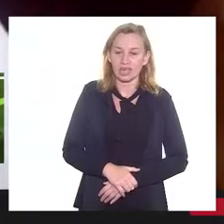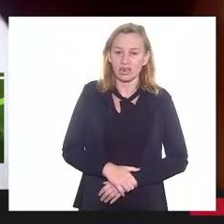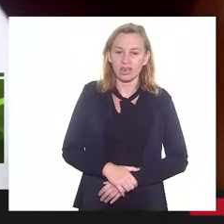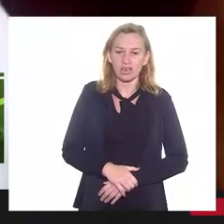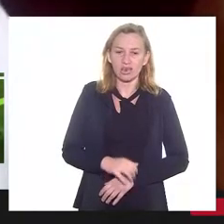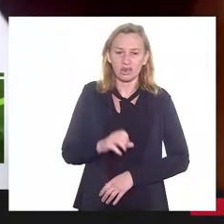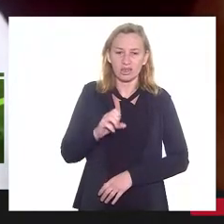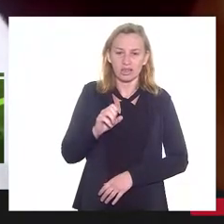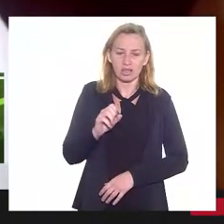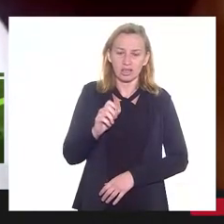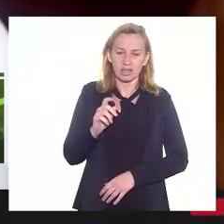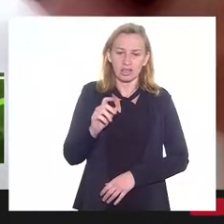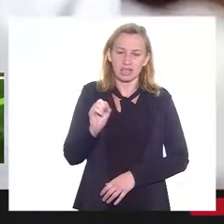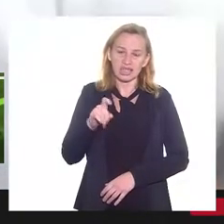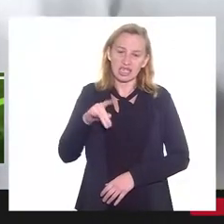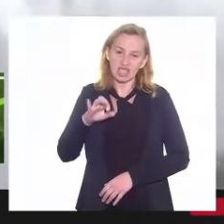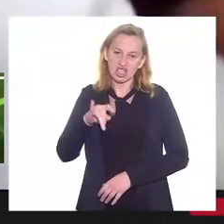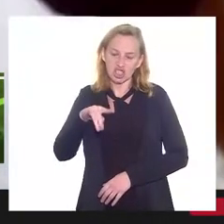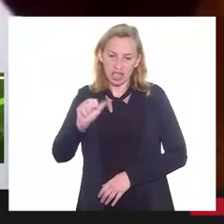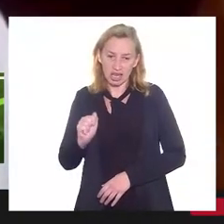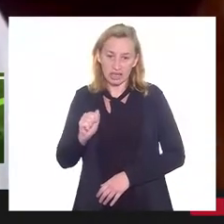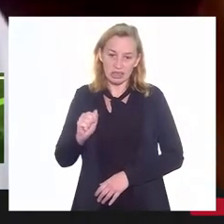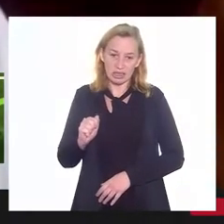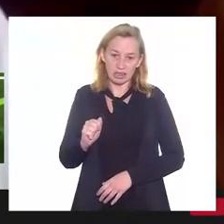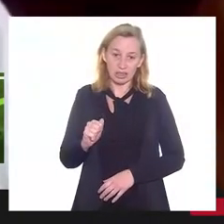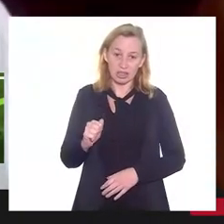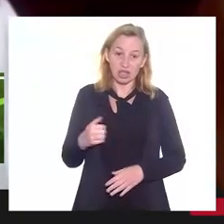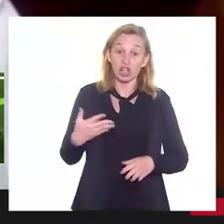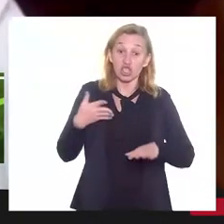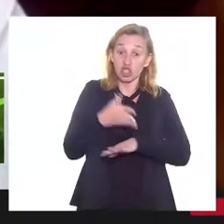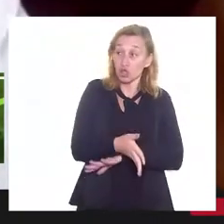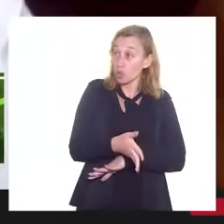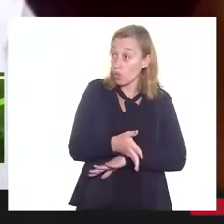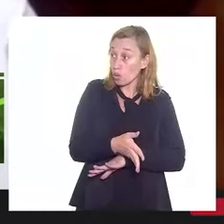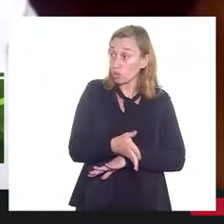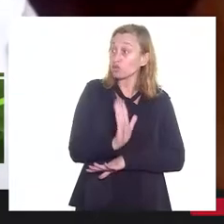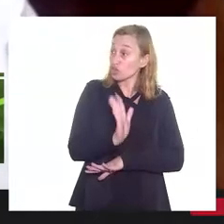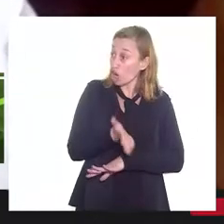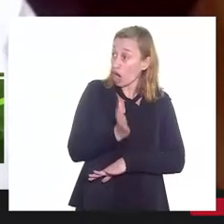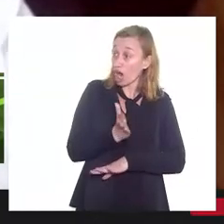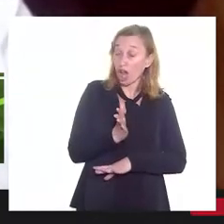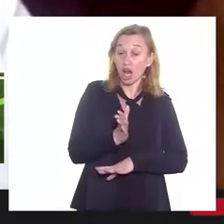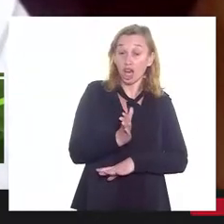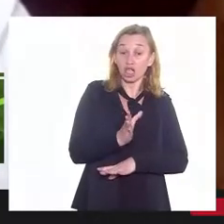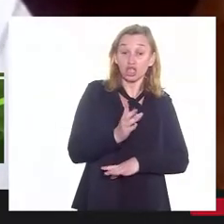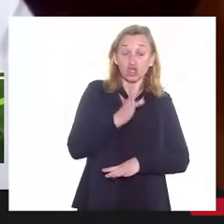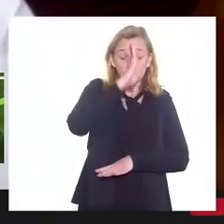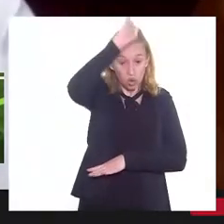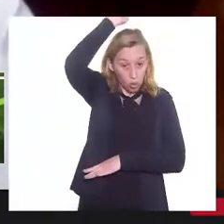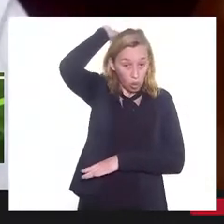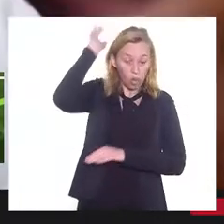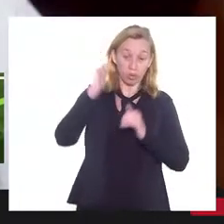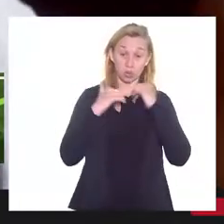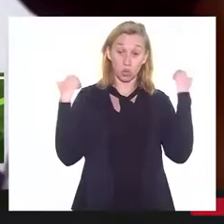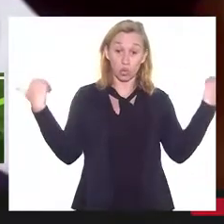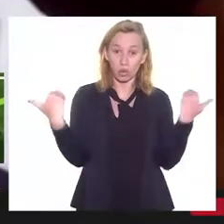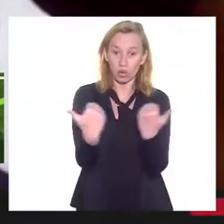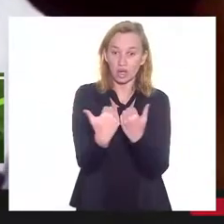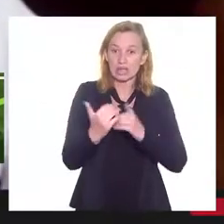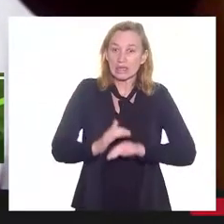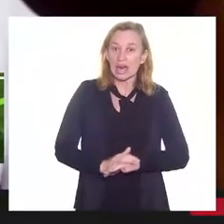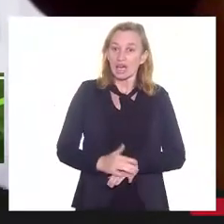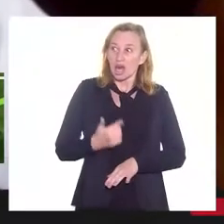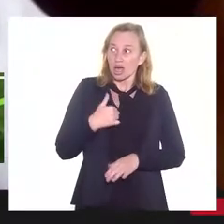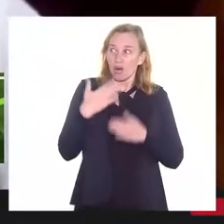agenaria para somar Dias acabou de chegar de Roma no congresso e aí eu acabei